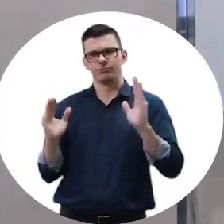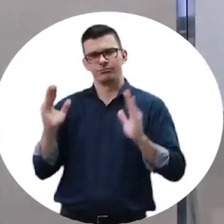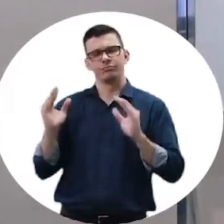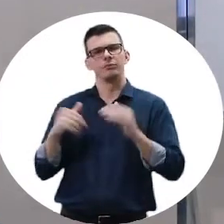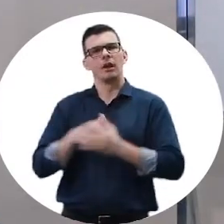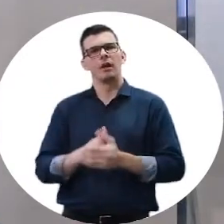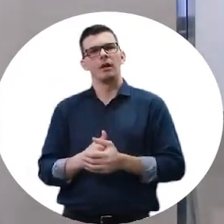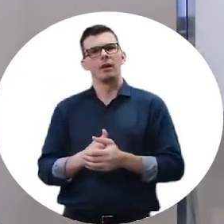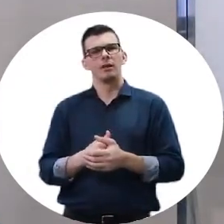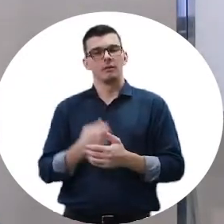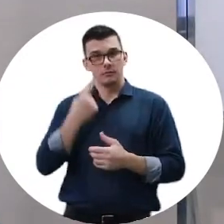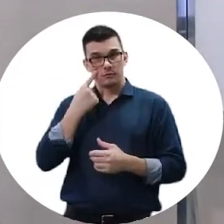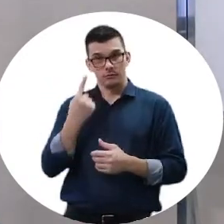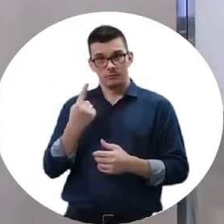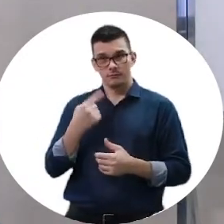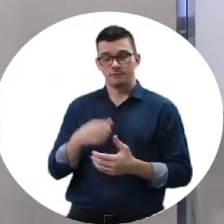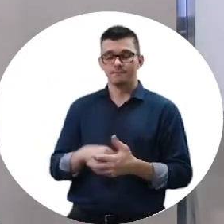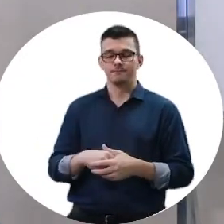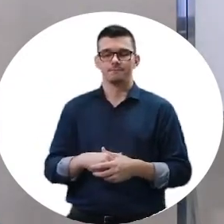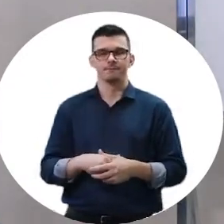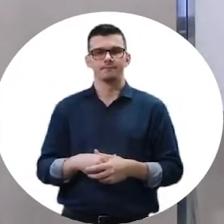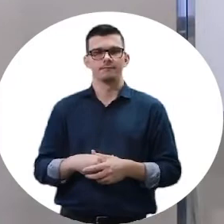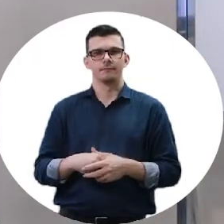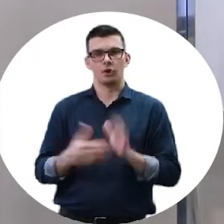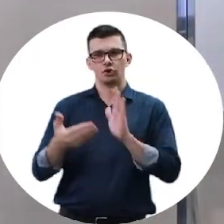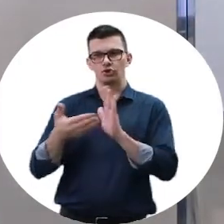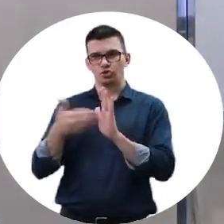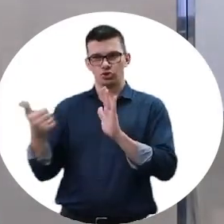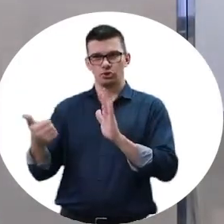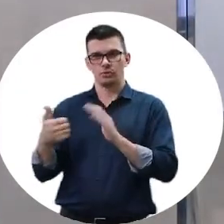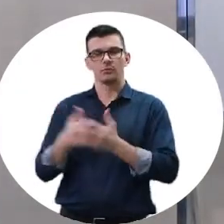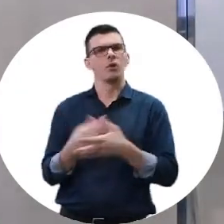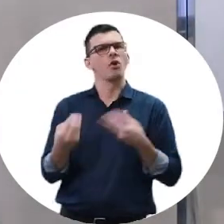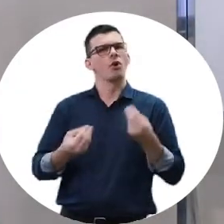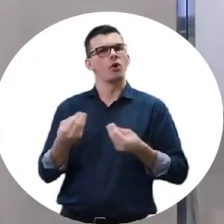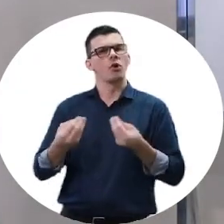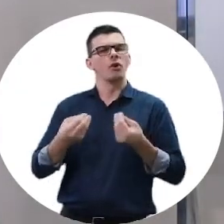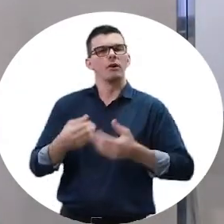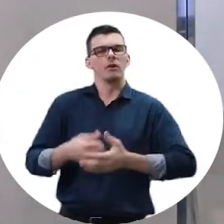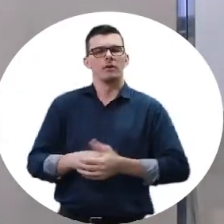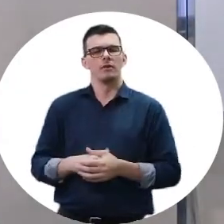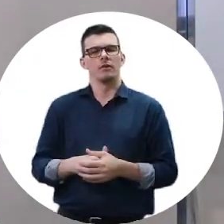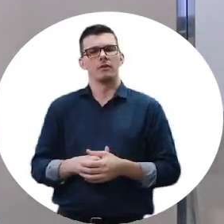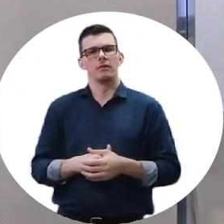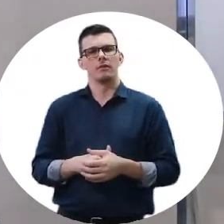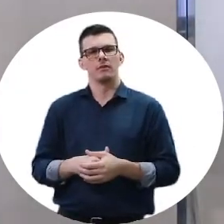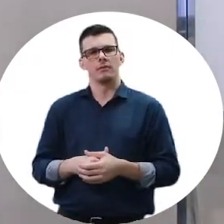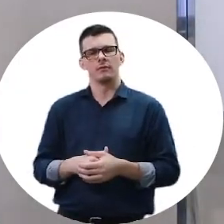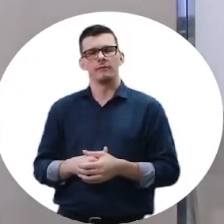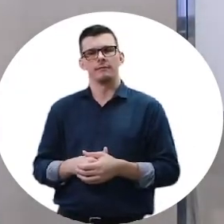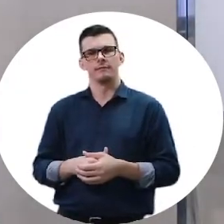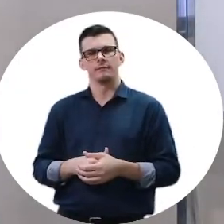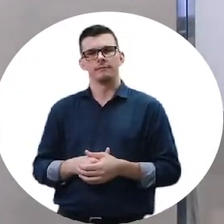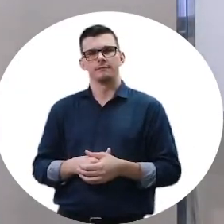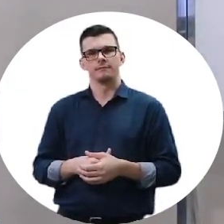colocar esse A aqui em evidência. Vou tirar ele dali. Vai ficar como? Vou tirei. Vai ficar